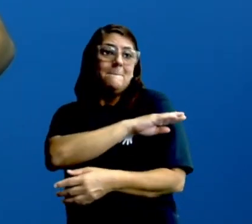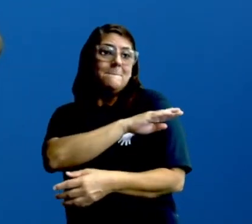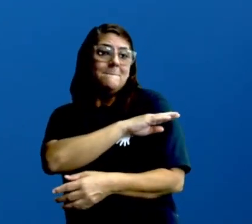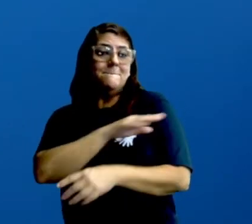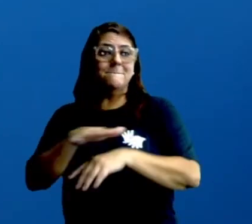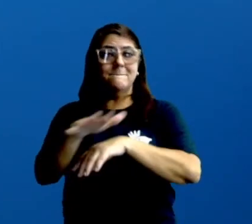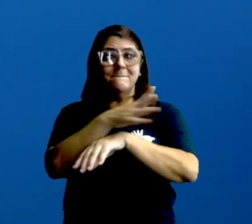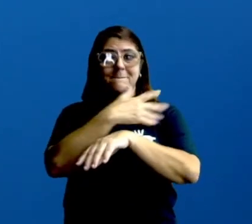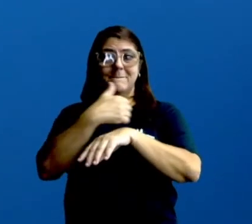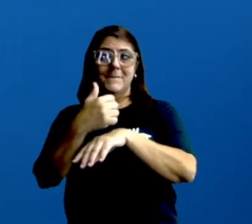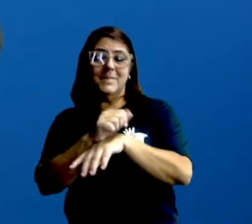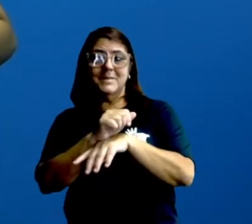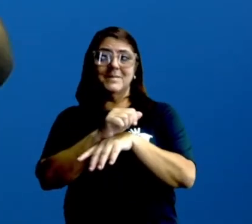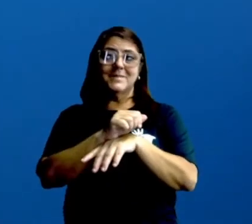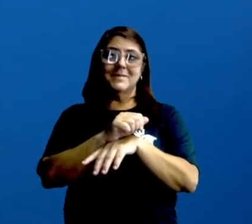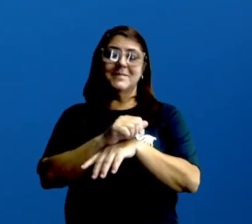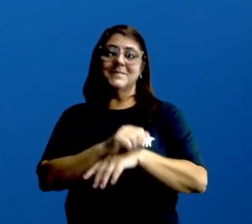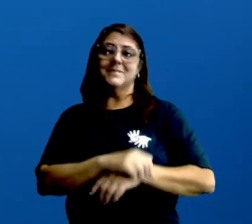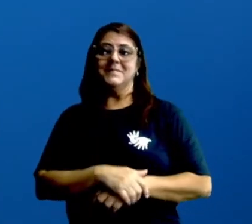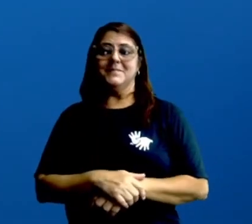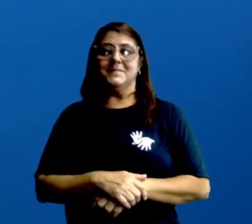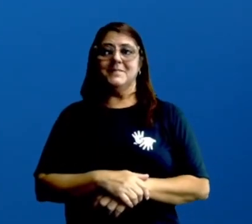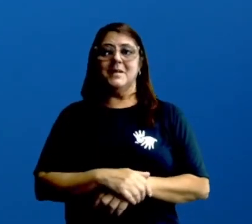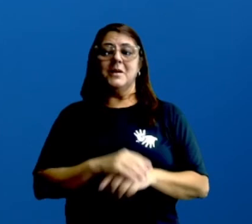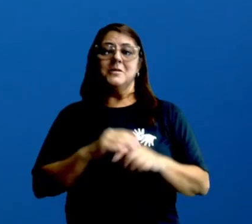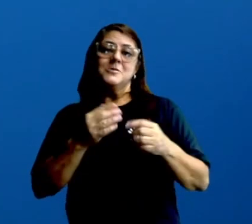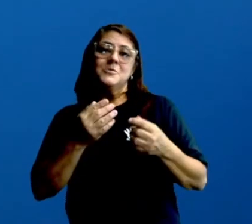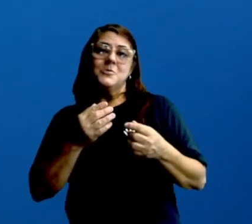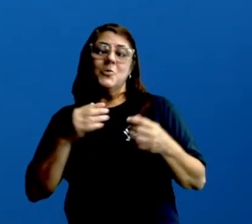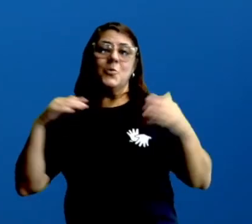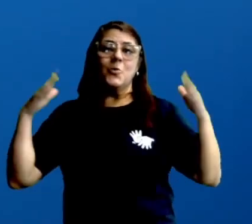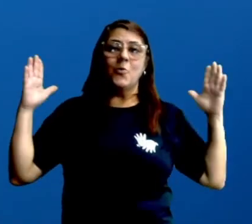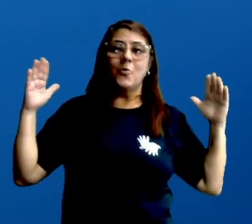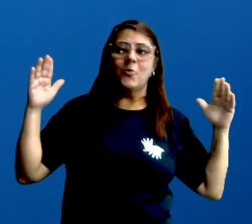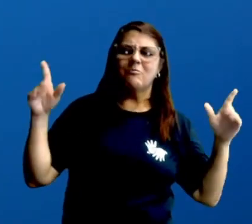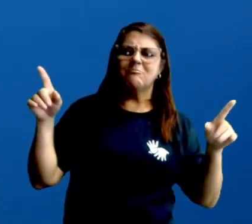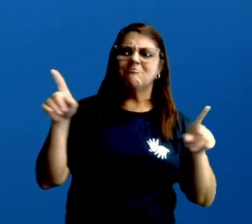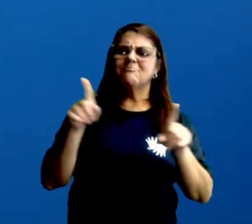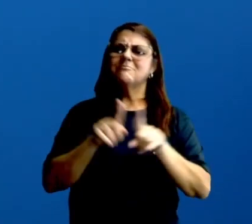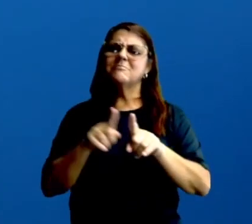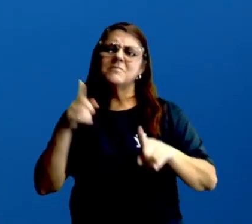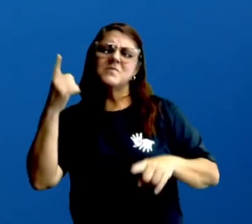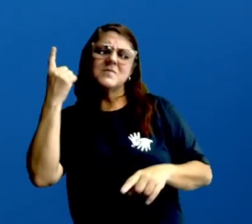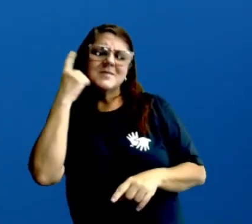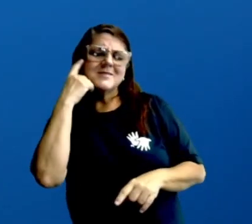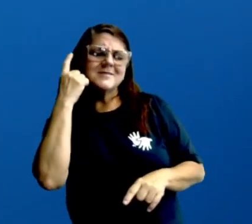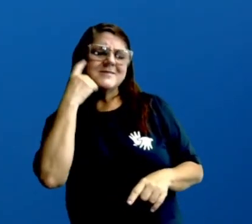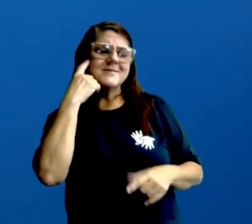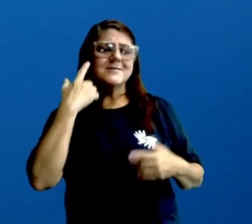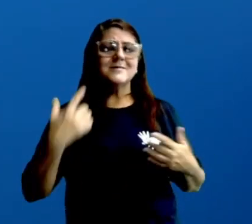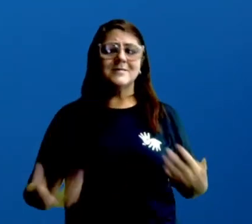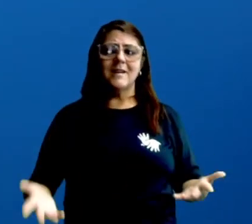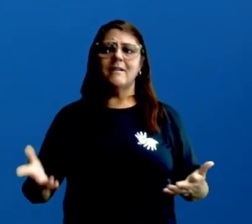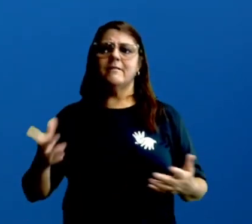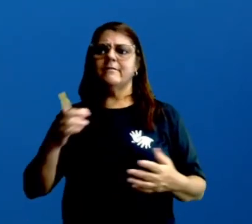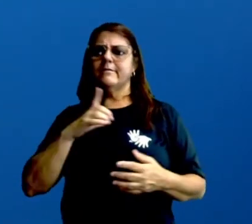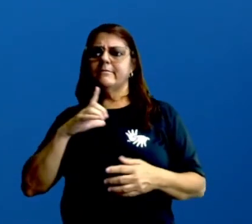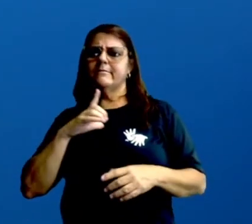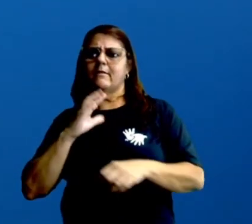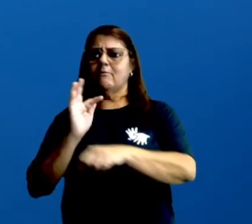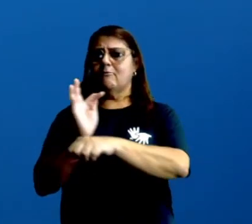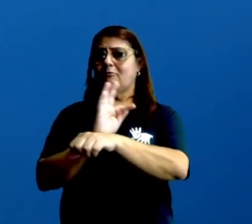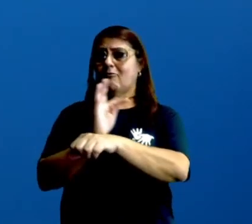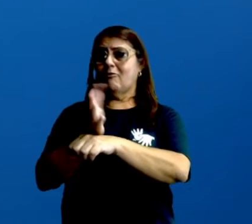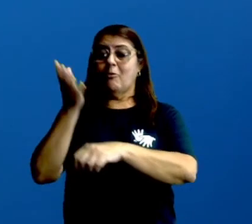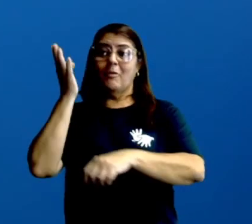Vitória de Santo Antão ver que ma bom então para vocês continuarem a pensar sobre isso eu trouxe uma indicação